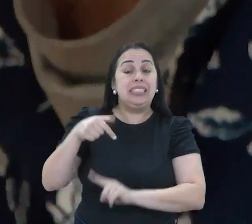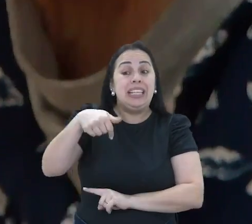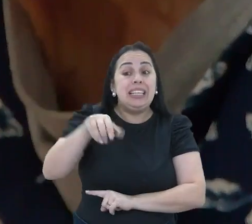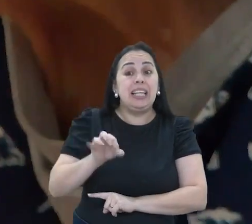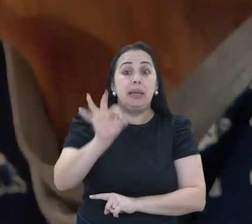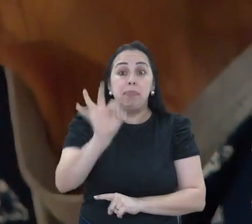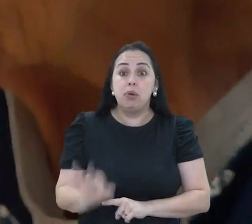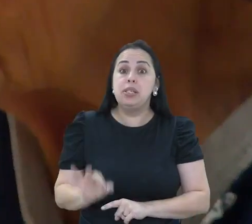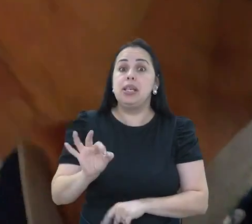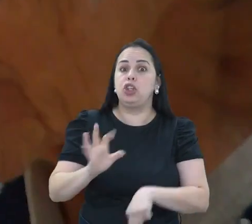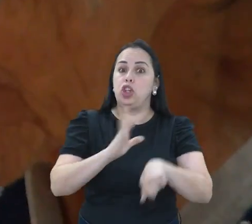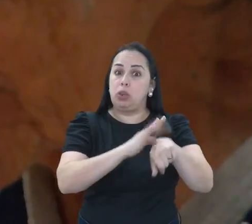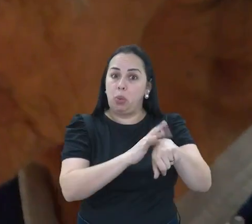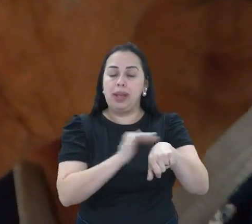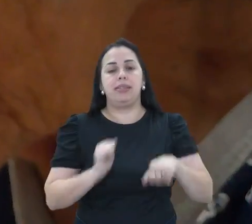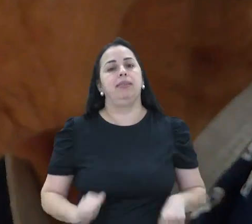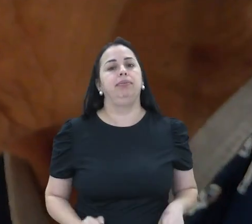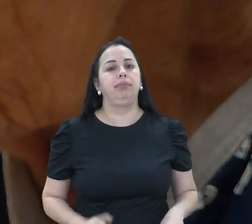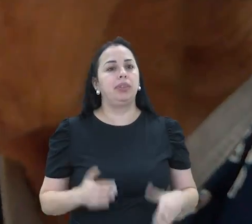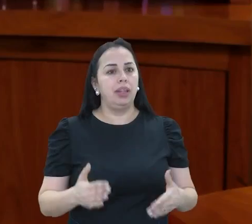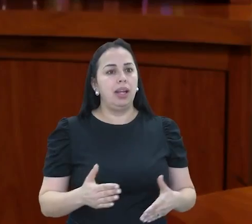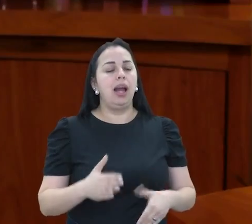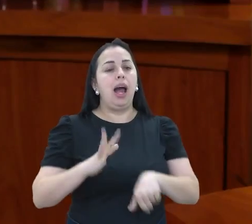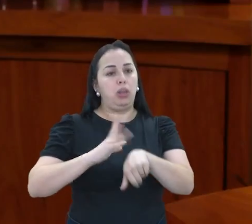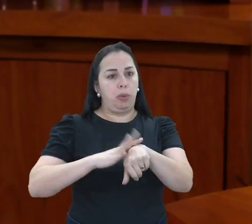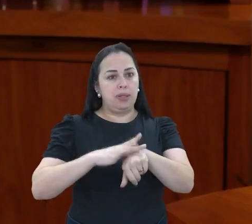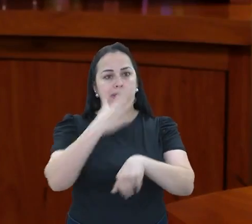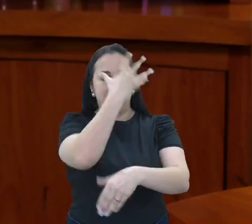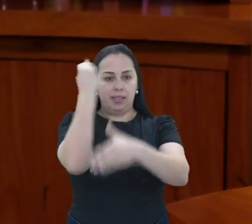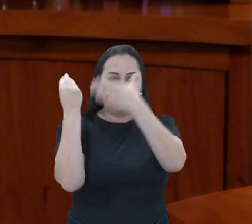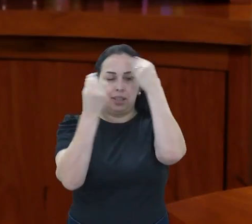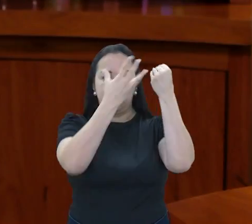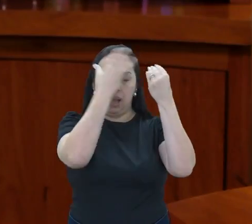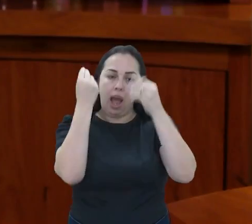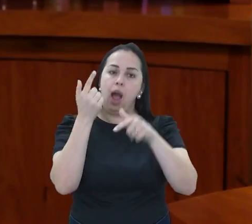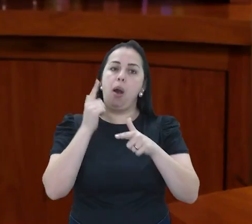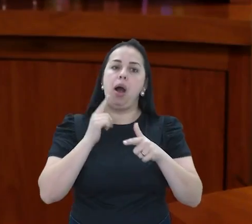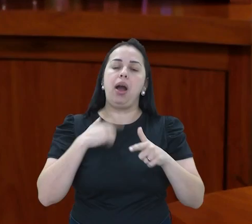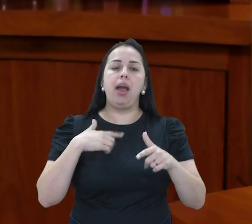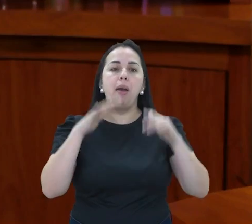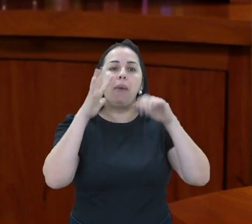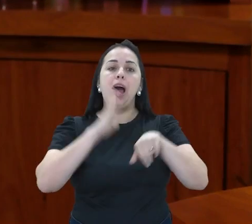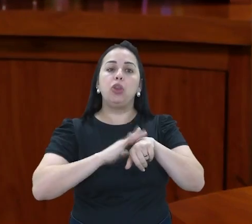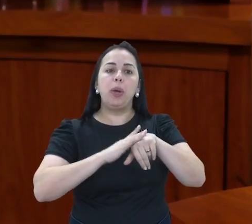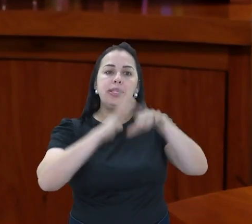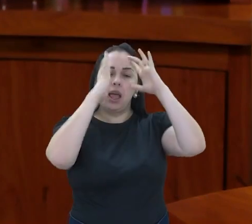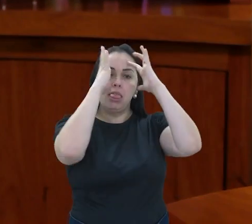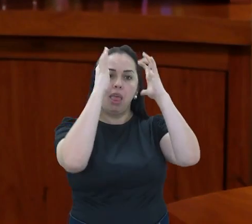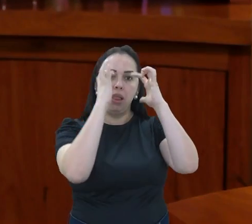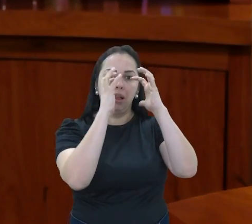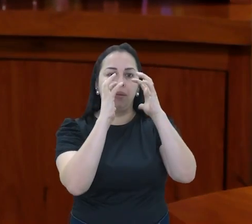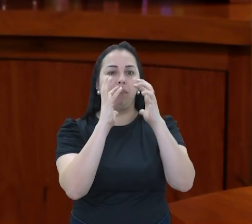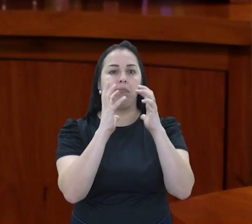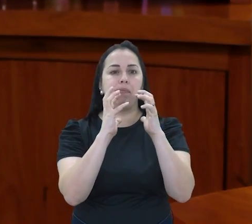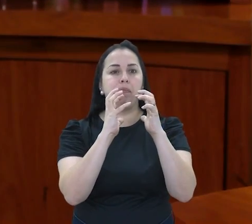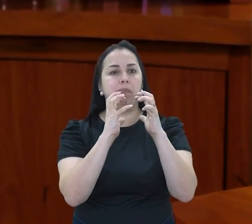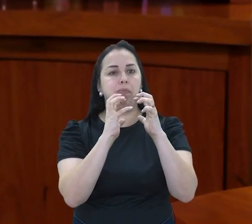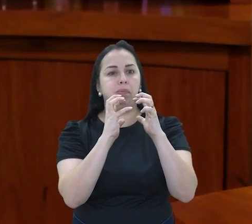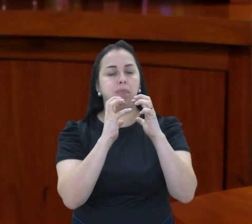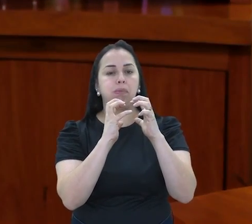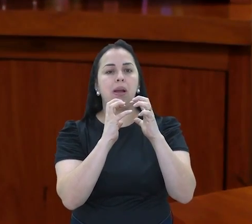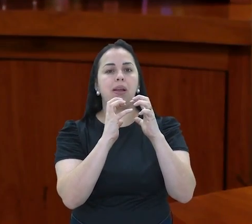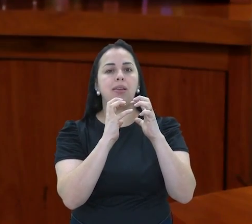quase 70% dos casos. A doença de Alzheimer, ela é uma doença neurológica que ela comete